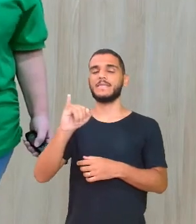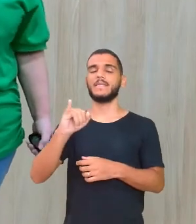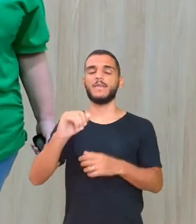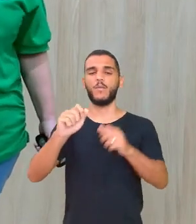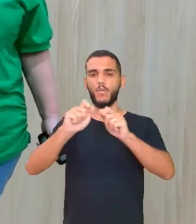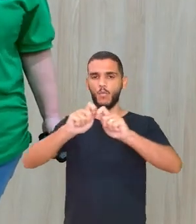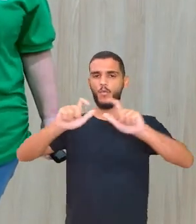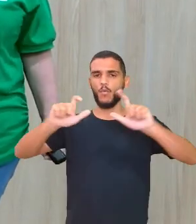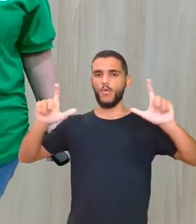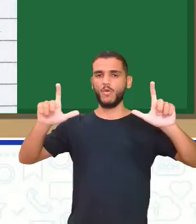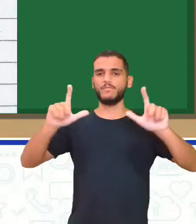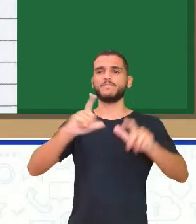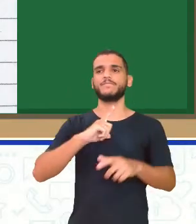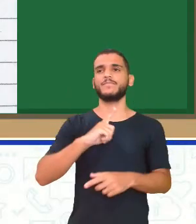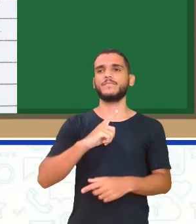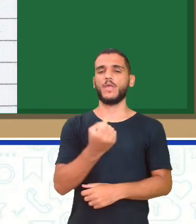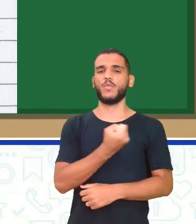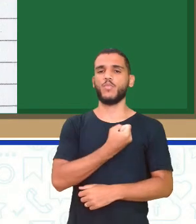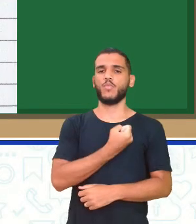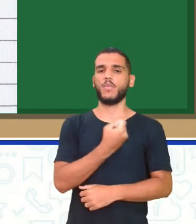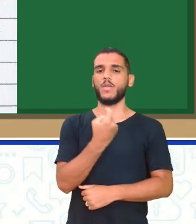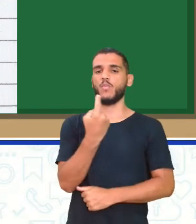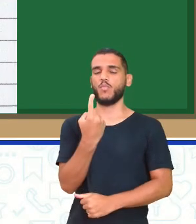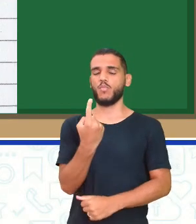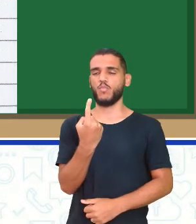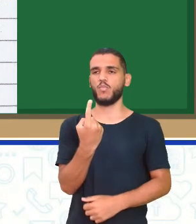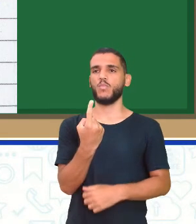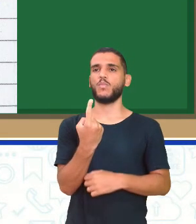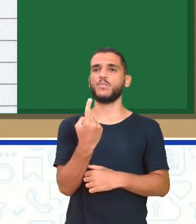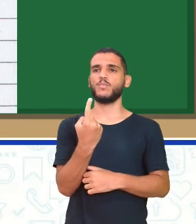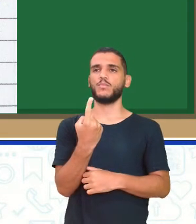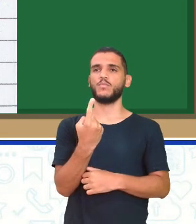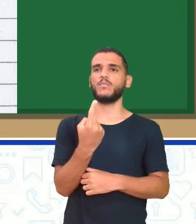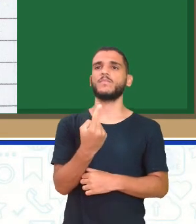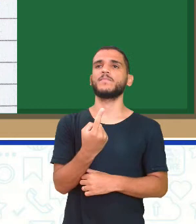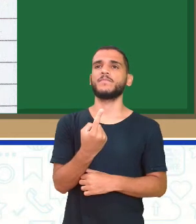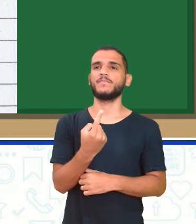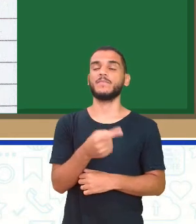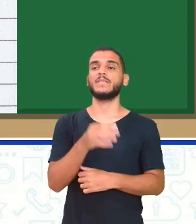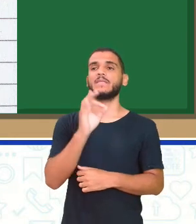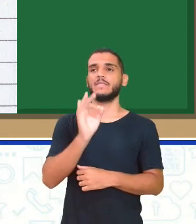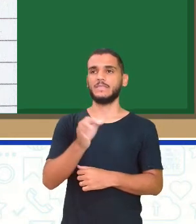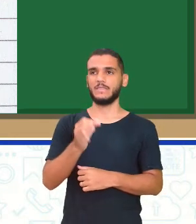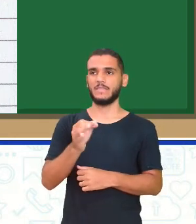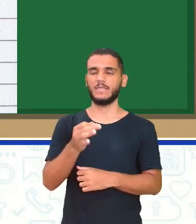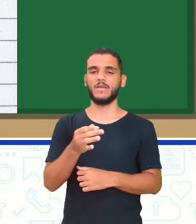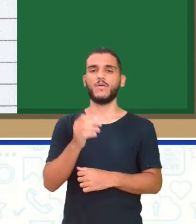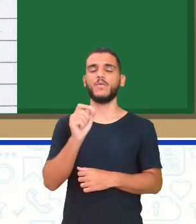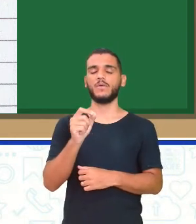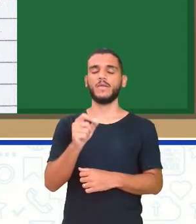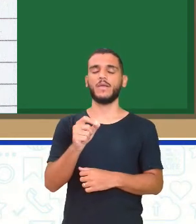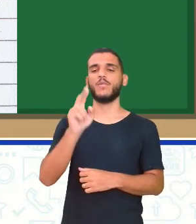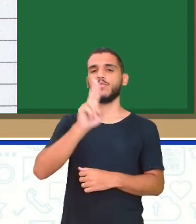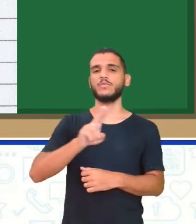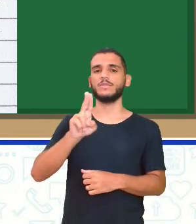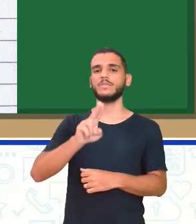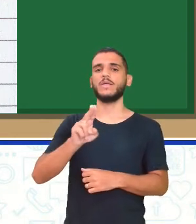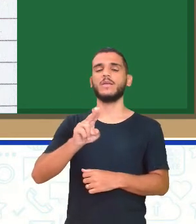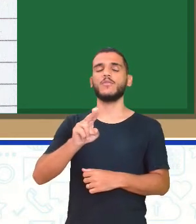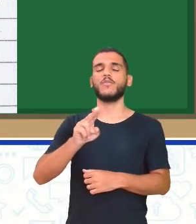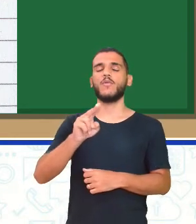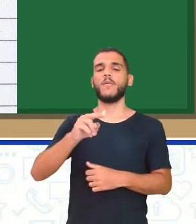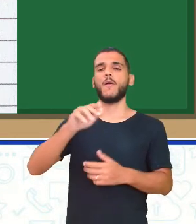coloquei o número 1, a minha medida, a minha unidade, exatamente no quadradinho da malha quadriculada. Por quê? Para a